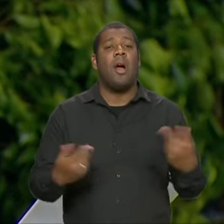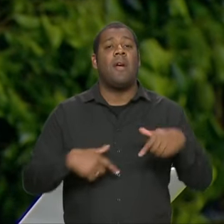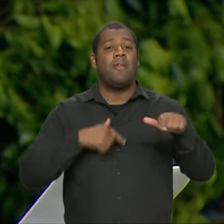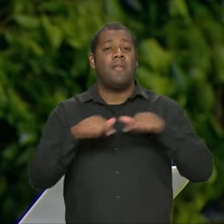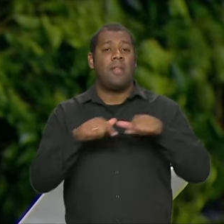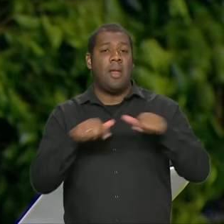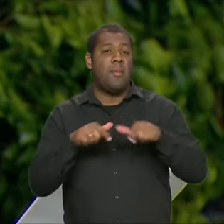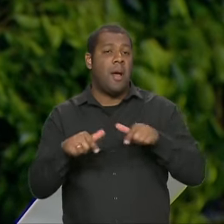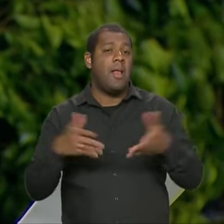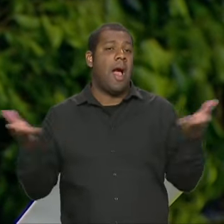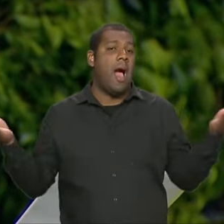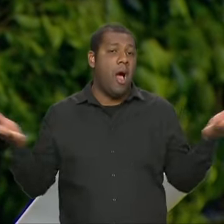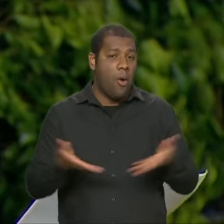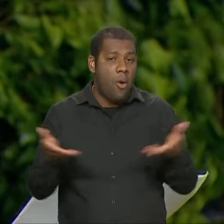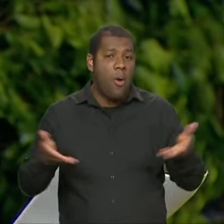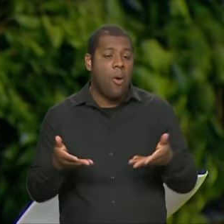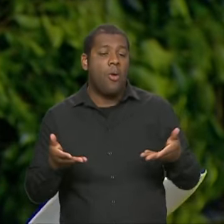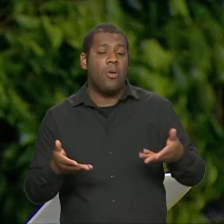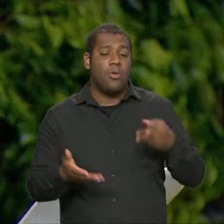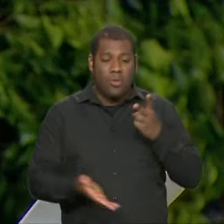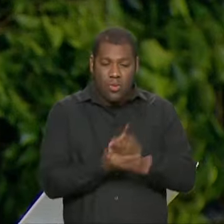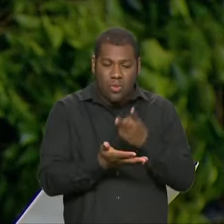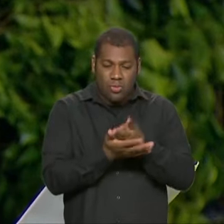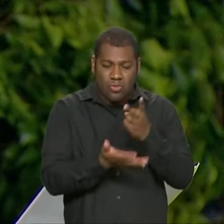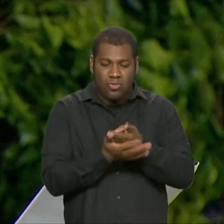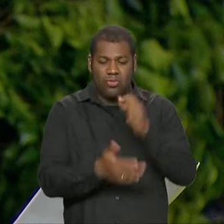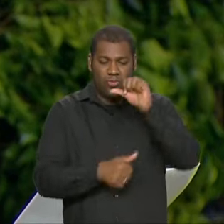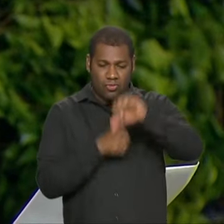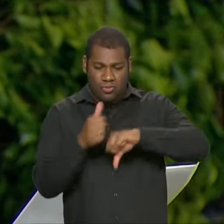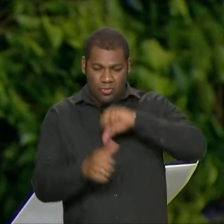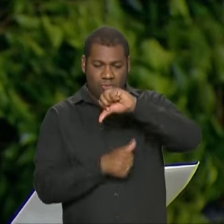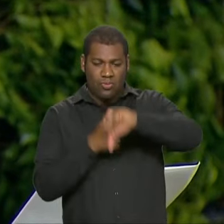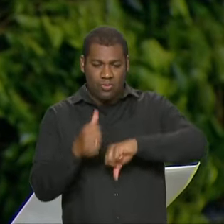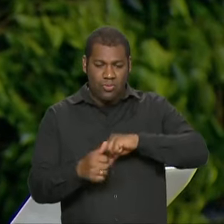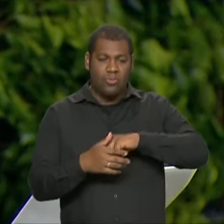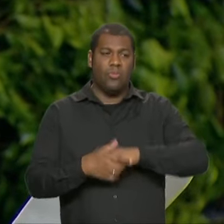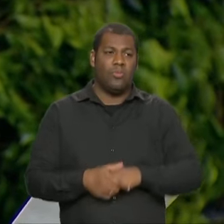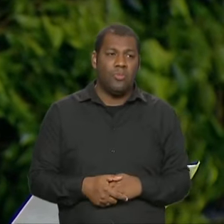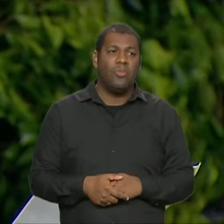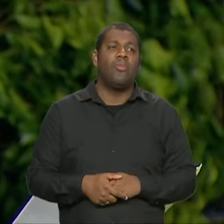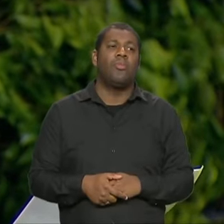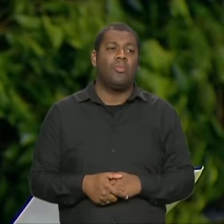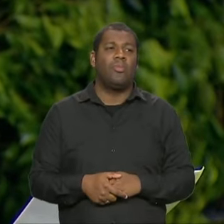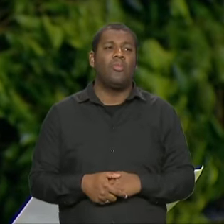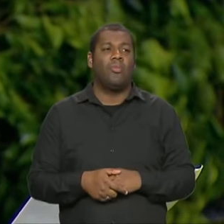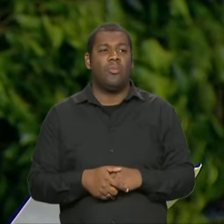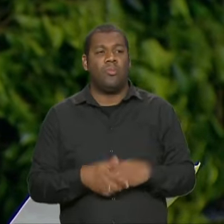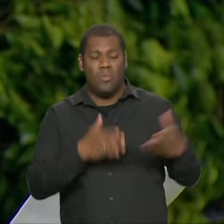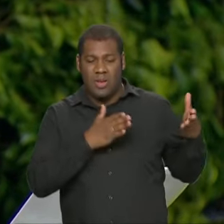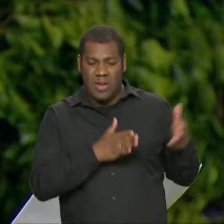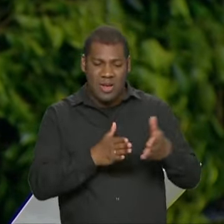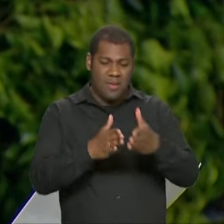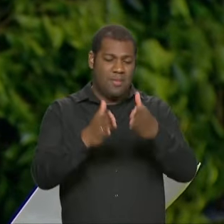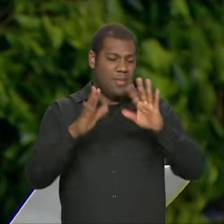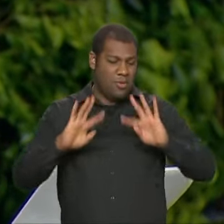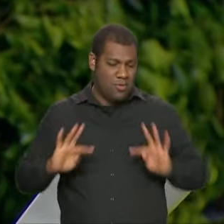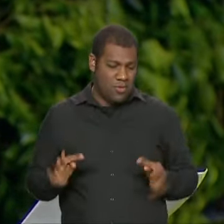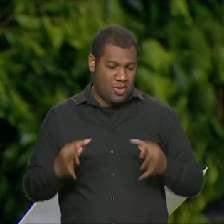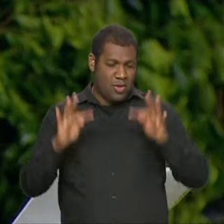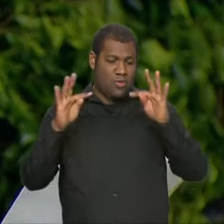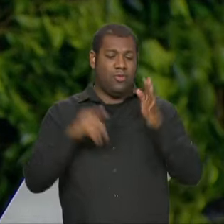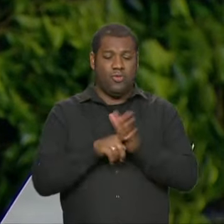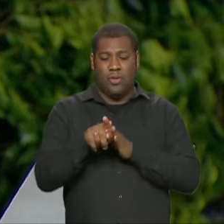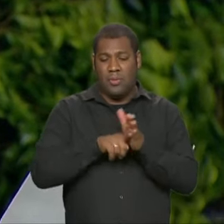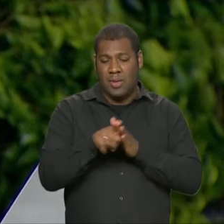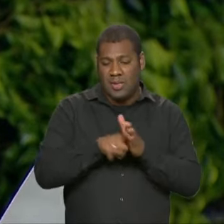na atualidade, com uma constante transformação liderada dentro de uma carreira frenética de tecnologia,